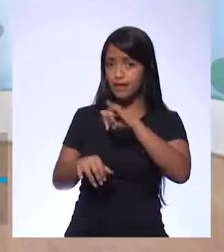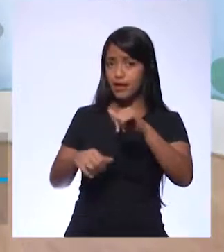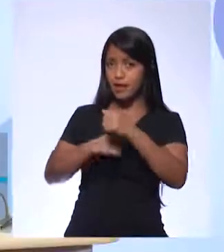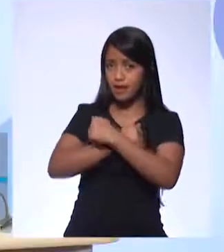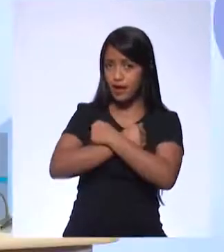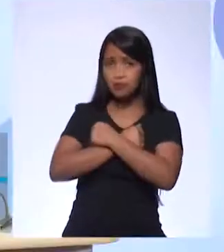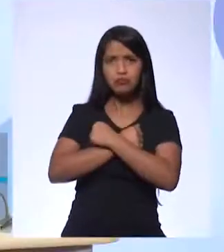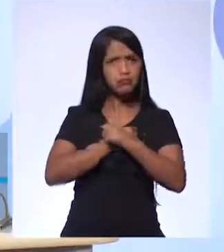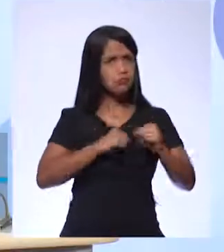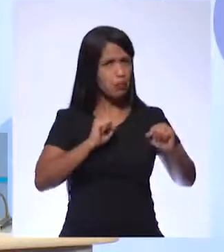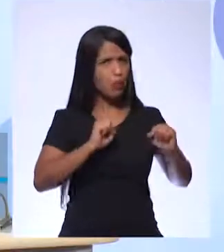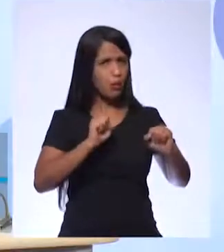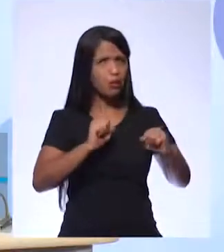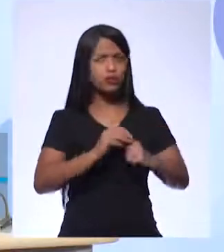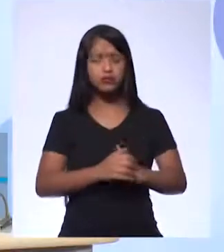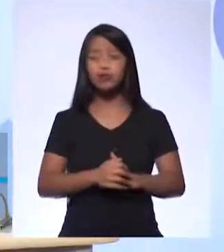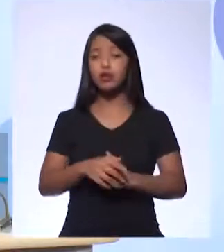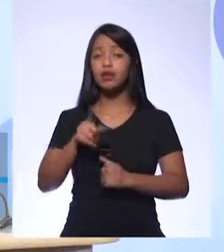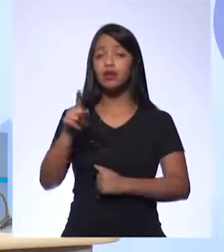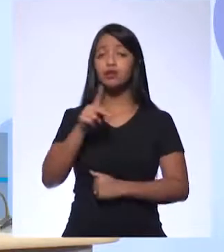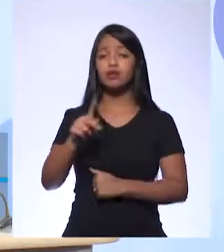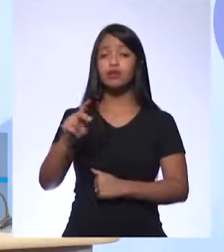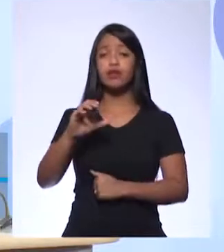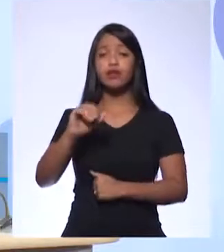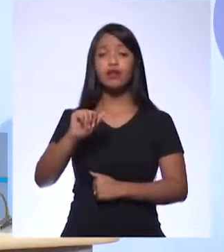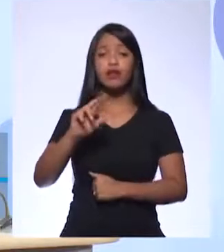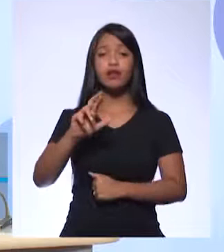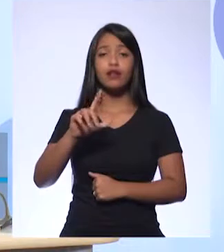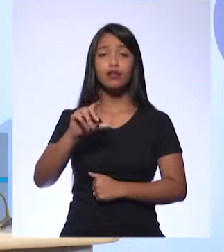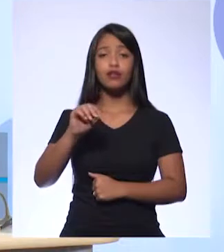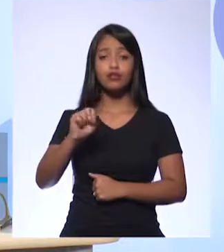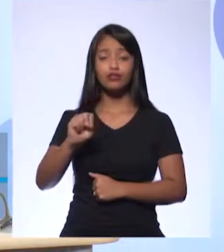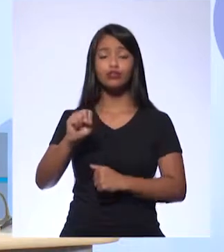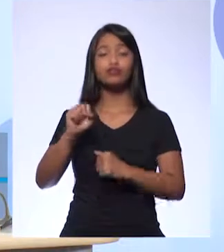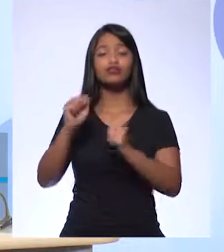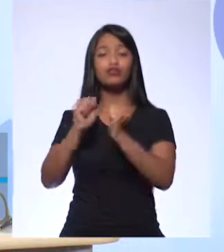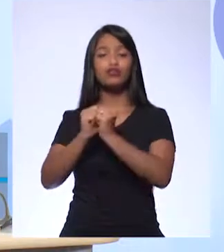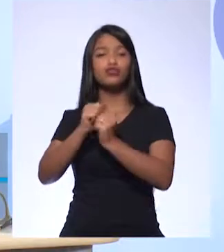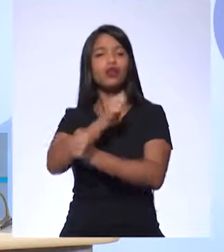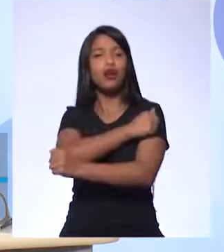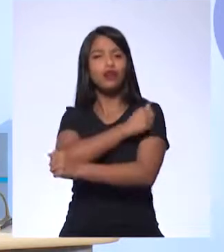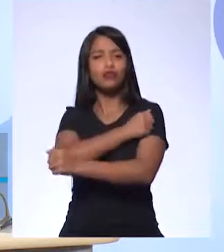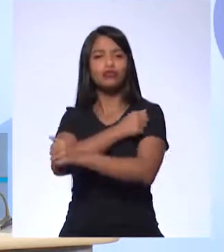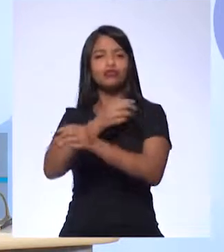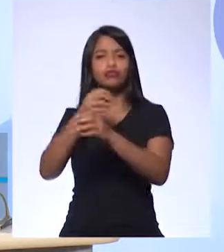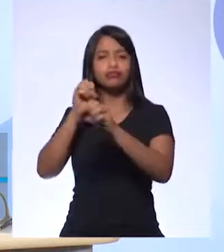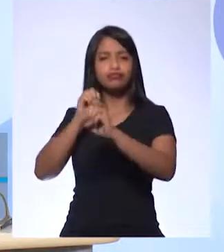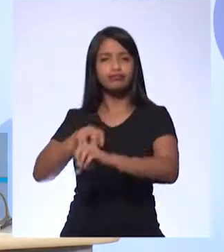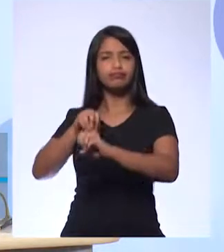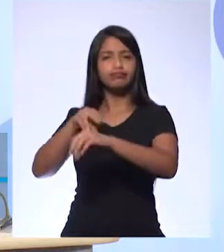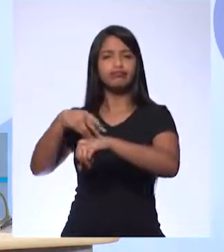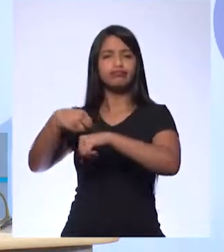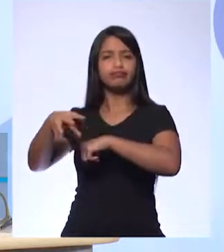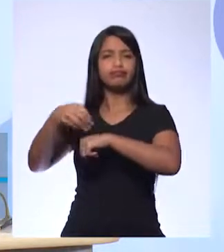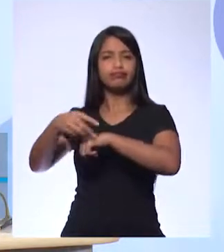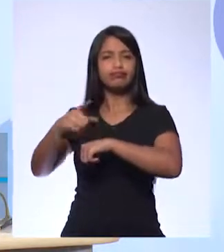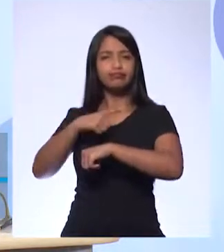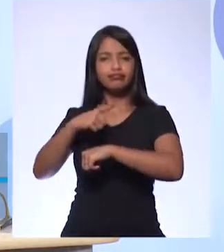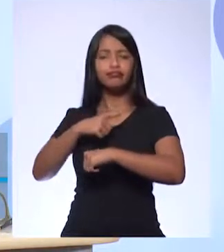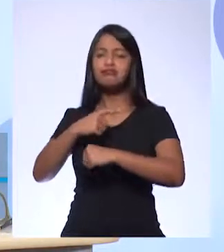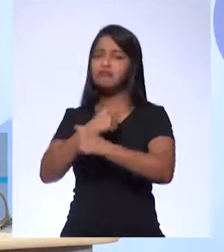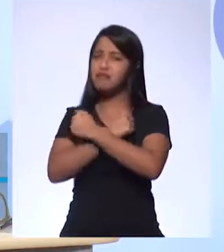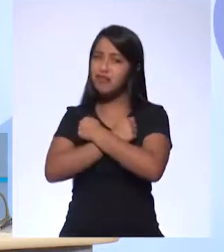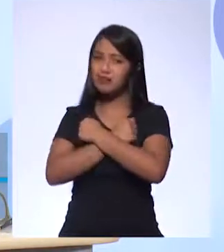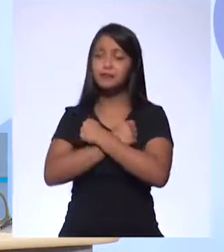está aqui com a gente, ó, está com os alunos ali também, dando aquela orientação, orientando aí os seus alunos. E o